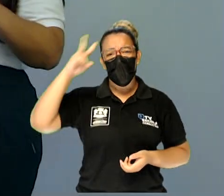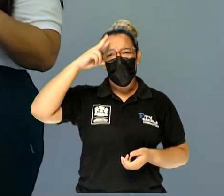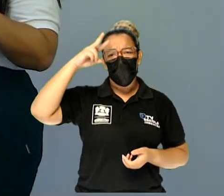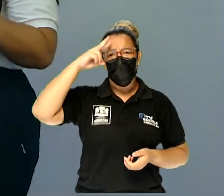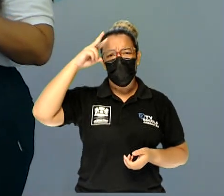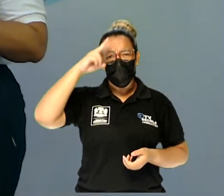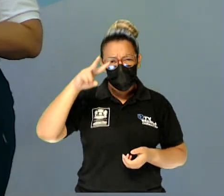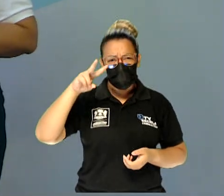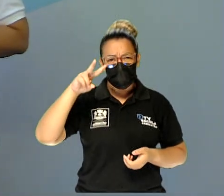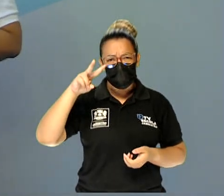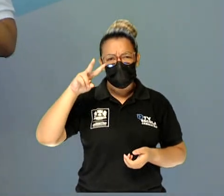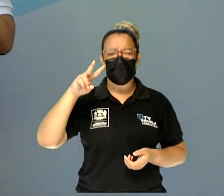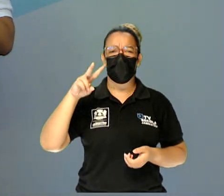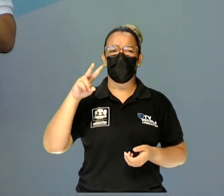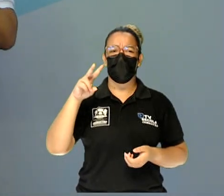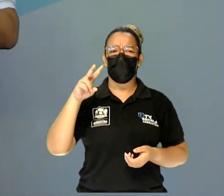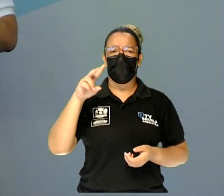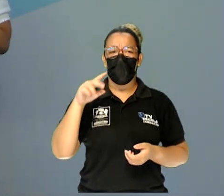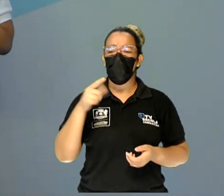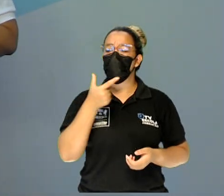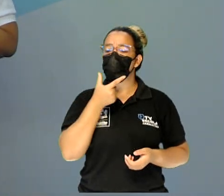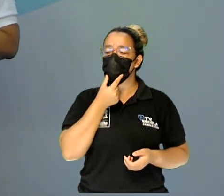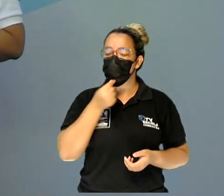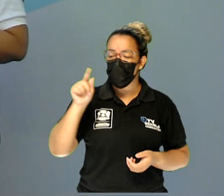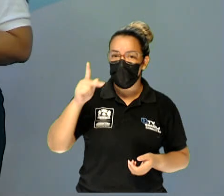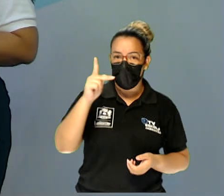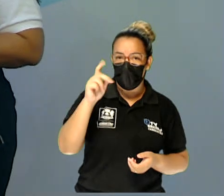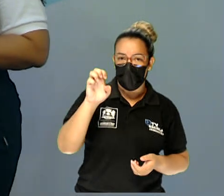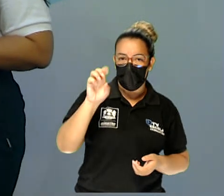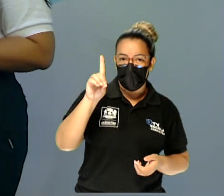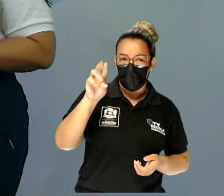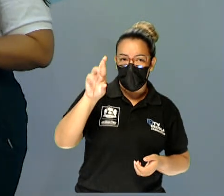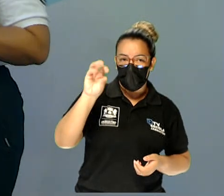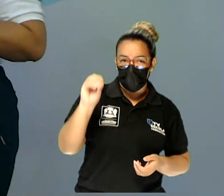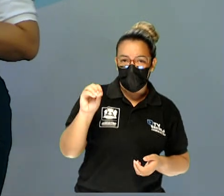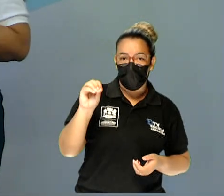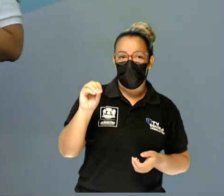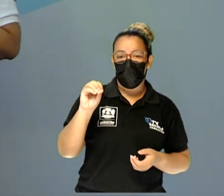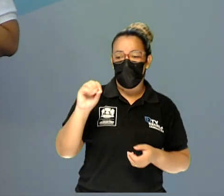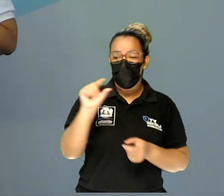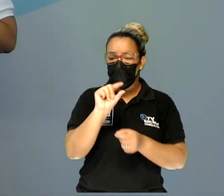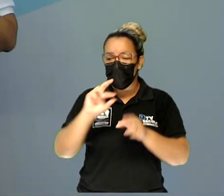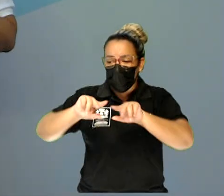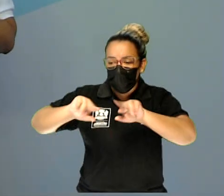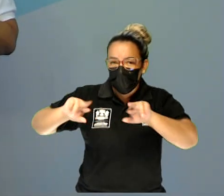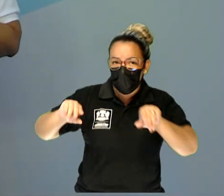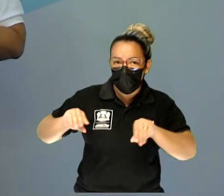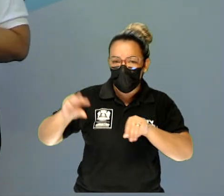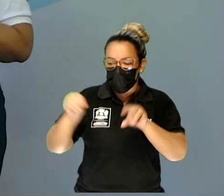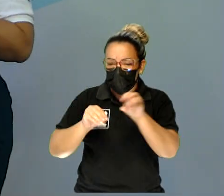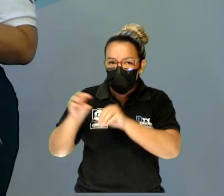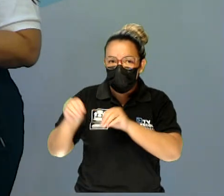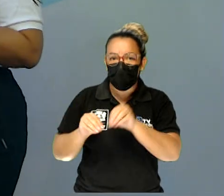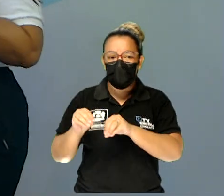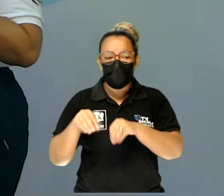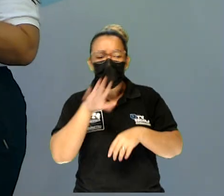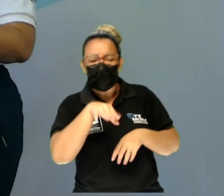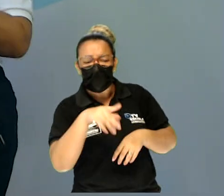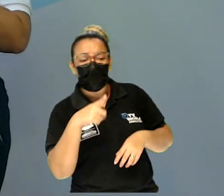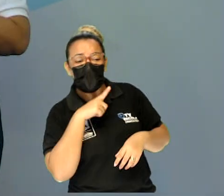uma situação. Nós temos Pedro e Rodrigo que estão colecionando figurinhas. Pedro falou, eu